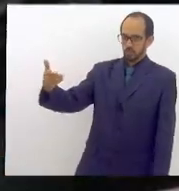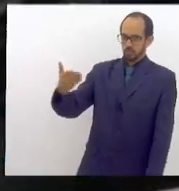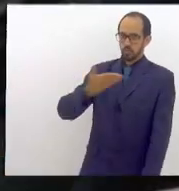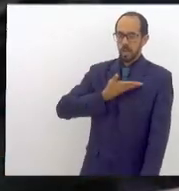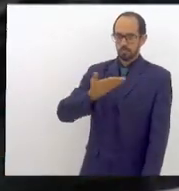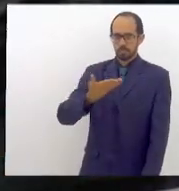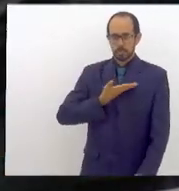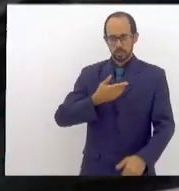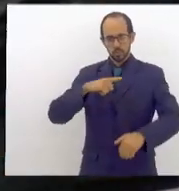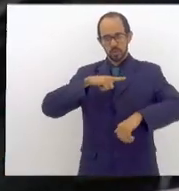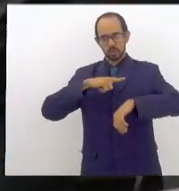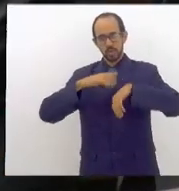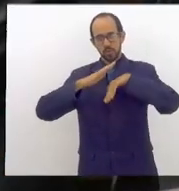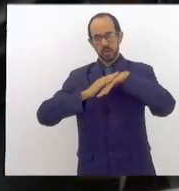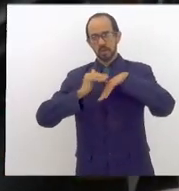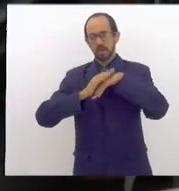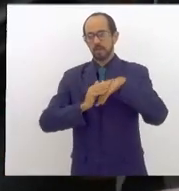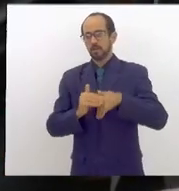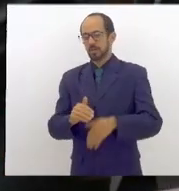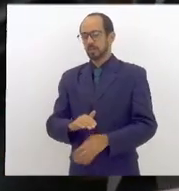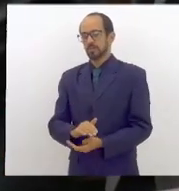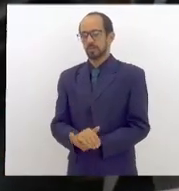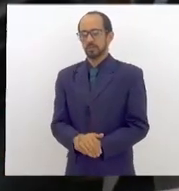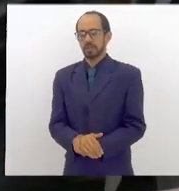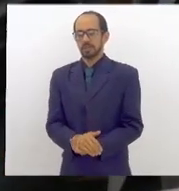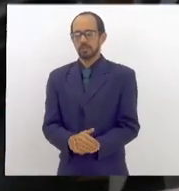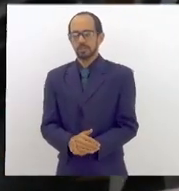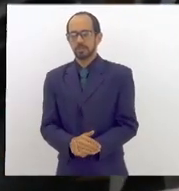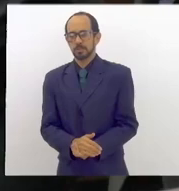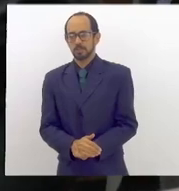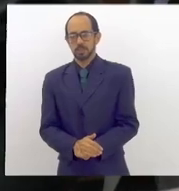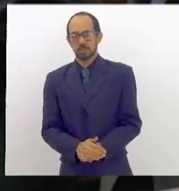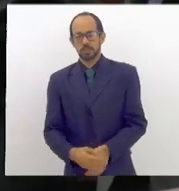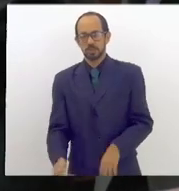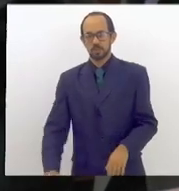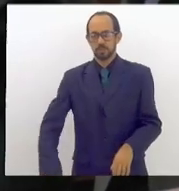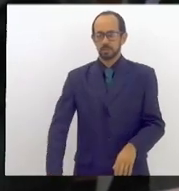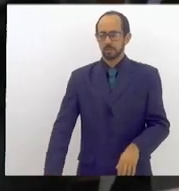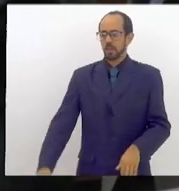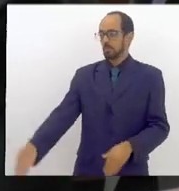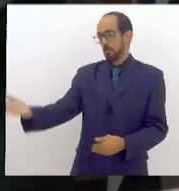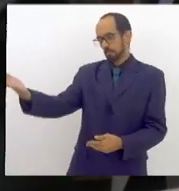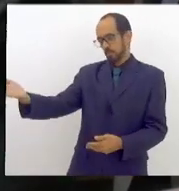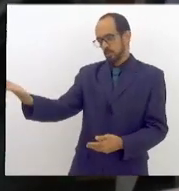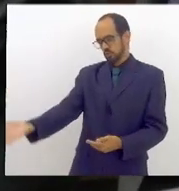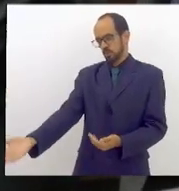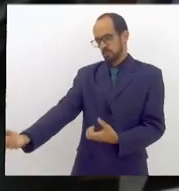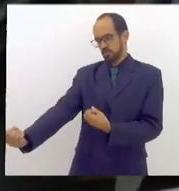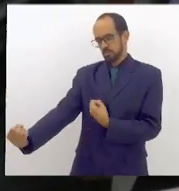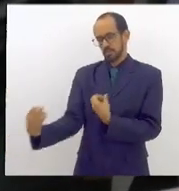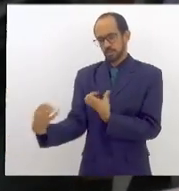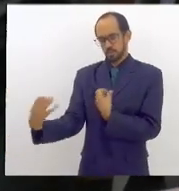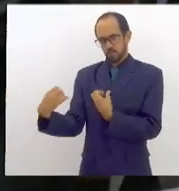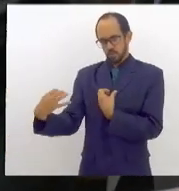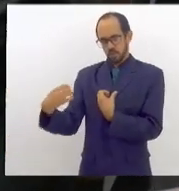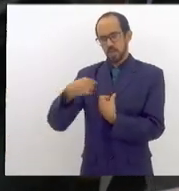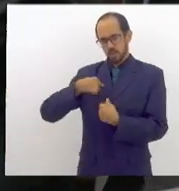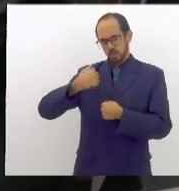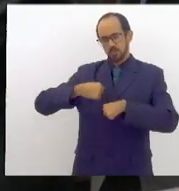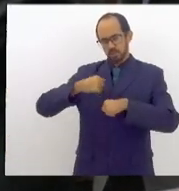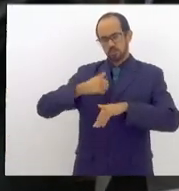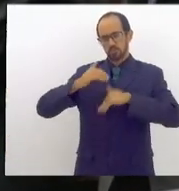pessoa que eu tenho um carinho muito grande é uma pessoa que me ensinou muito eu tenho muito que aprender ainda